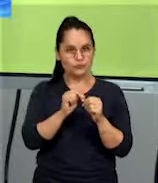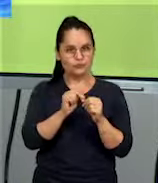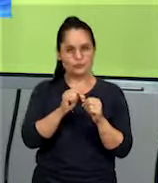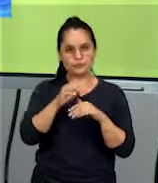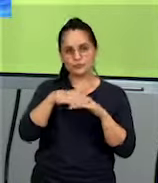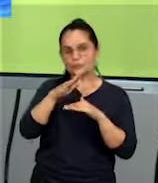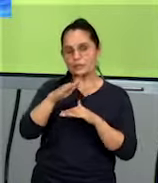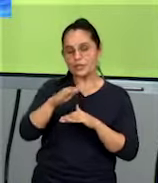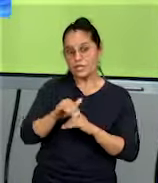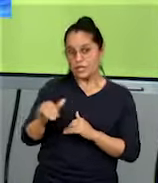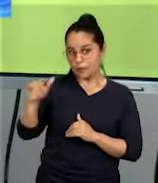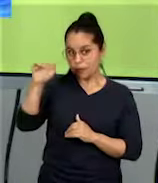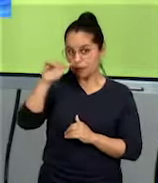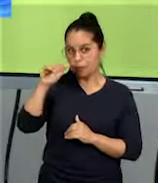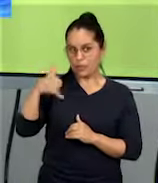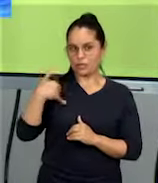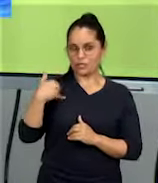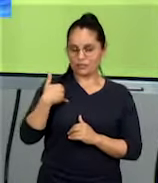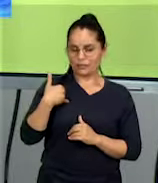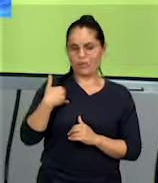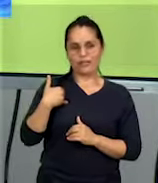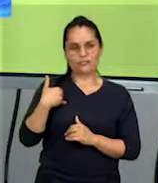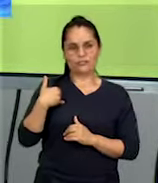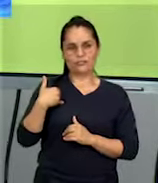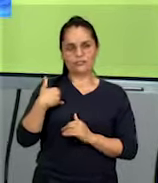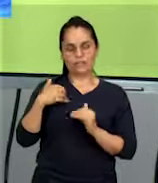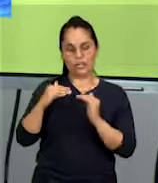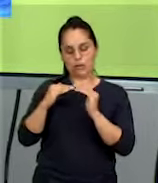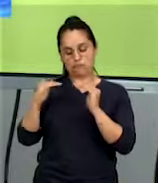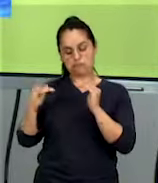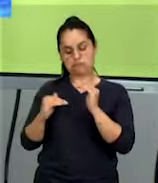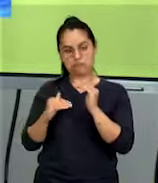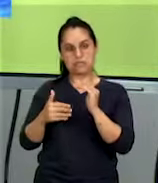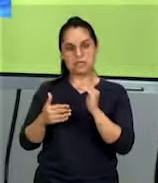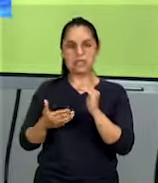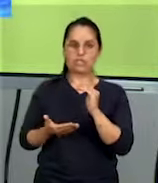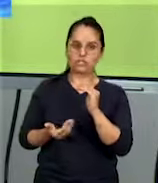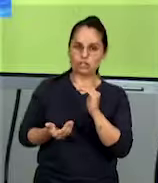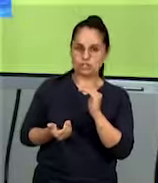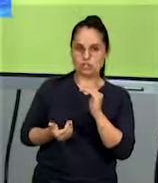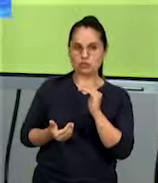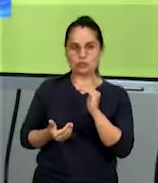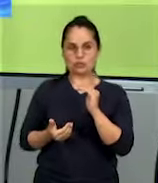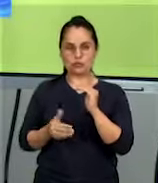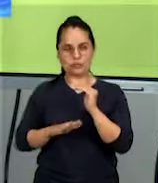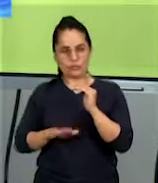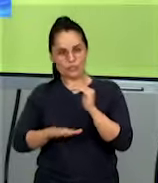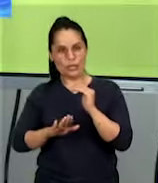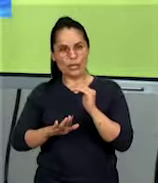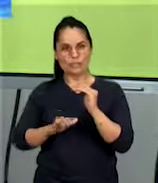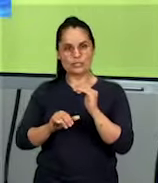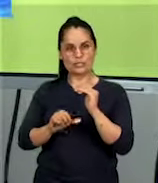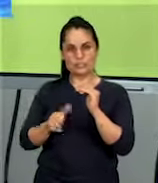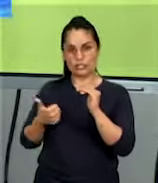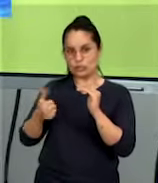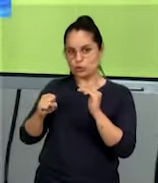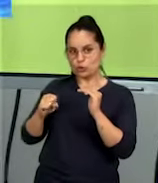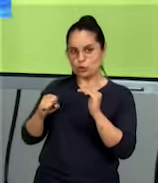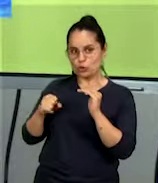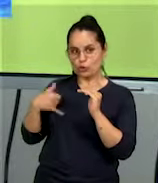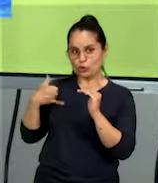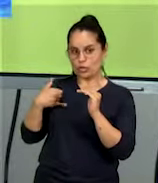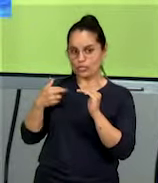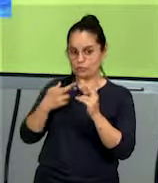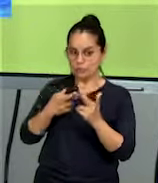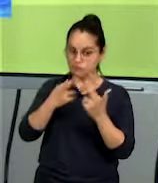mais a maioridade mesmo, que você deixa de ser criança, adolescente e você passa a ser uma pessoa responsável por